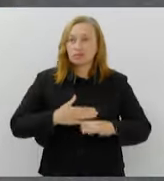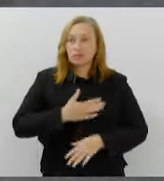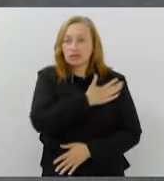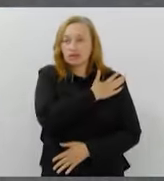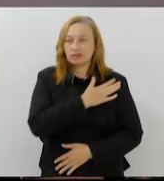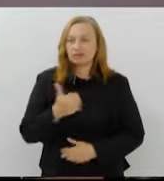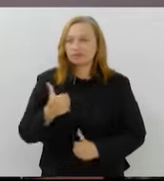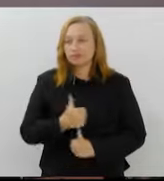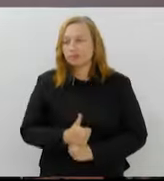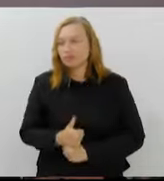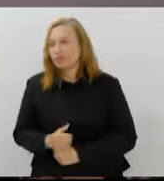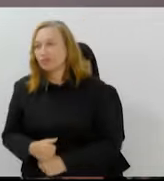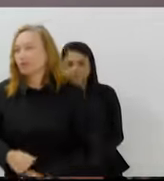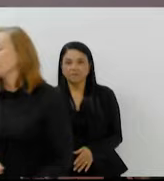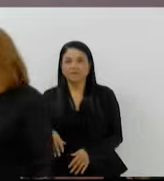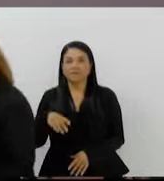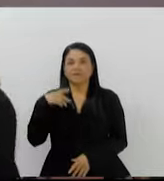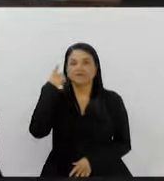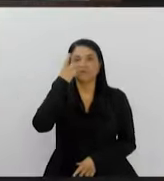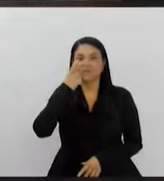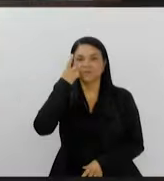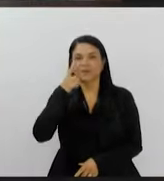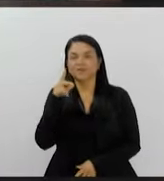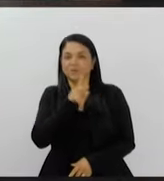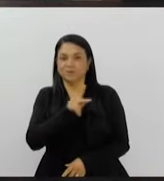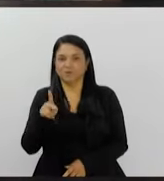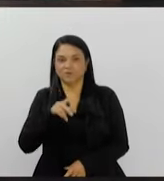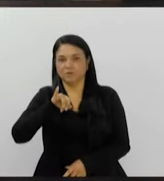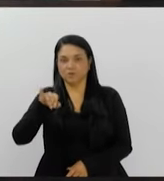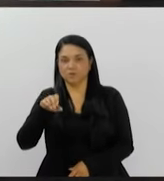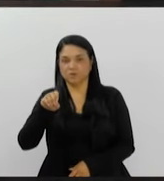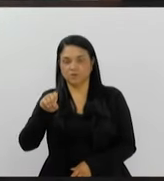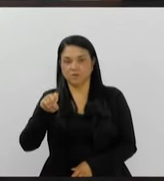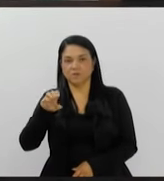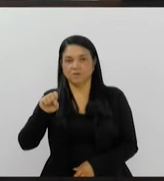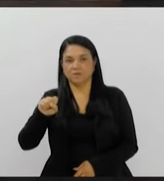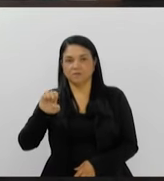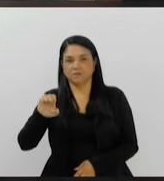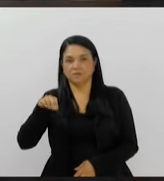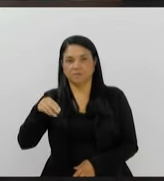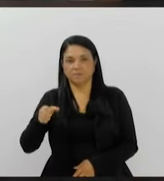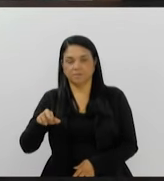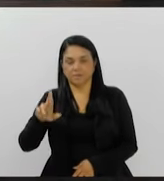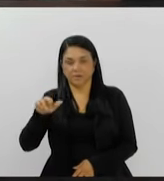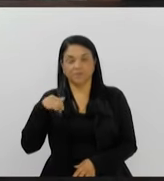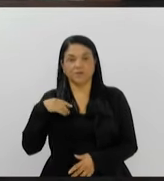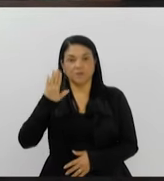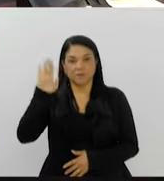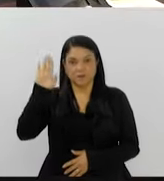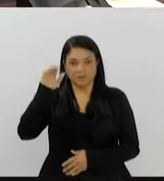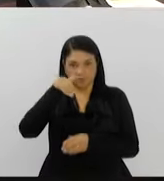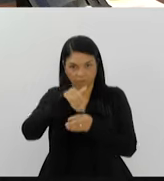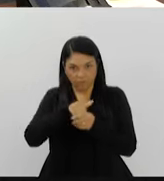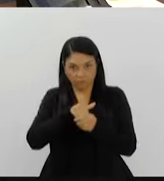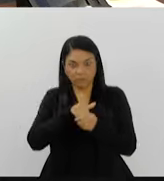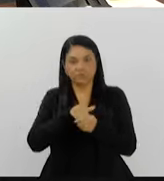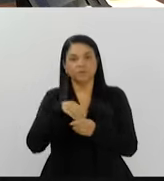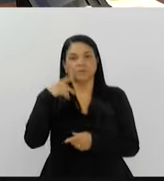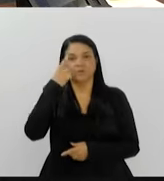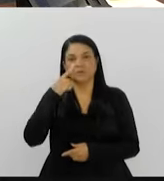Obrigado Deputado Professor Josemar para a declaração de voto Deputado Alan Lopes senhor presidente